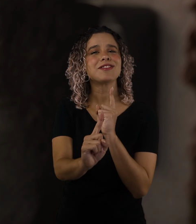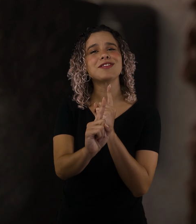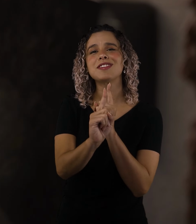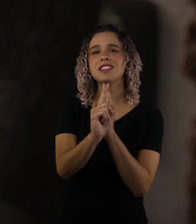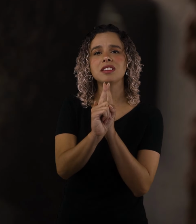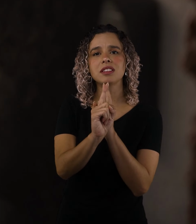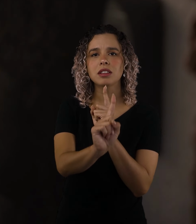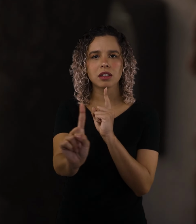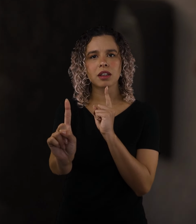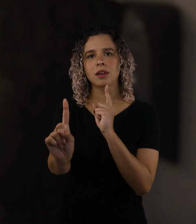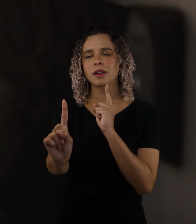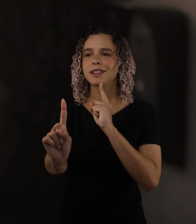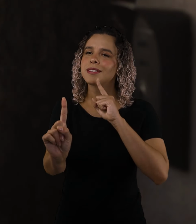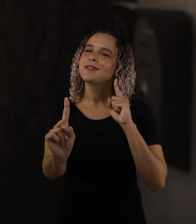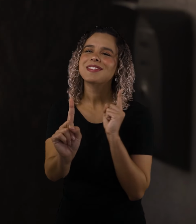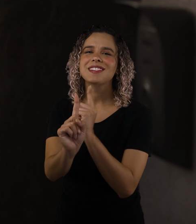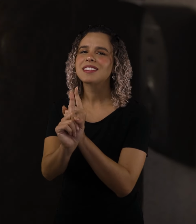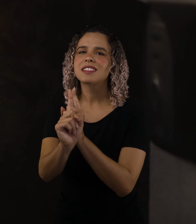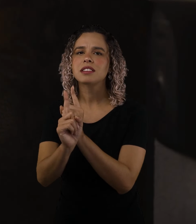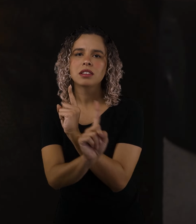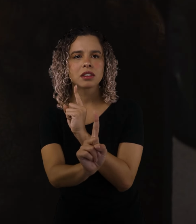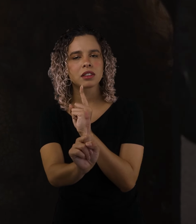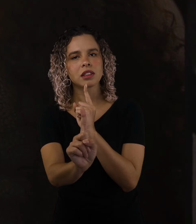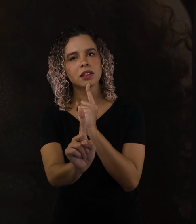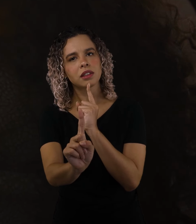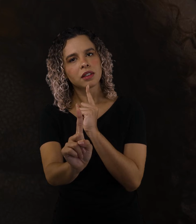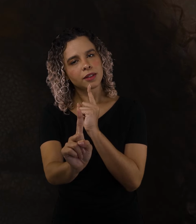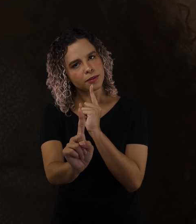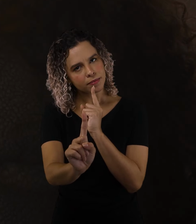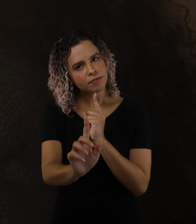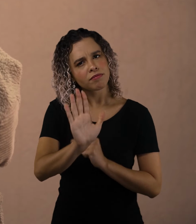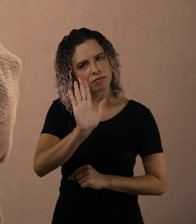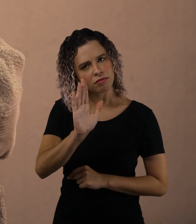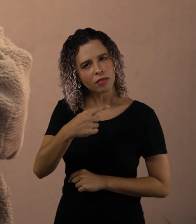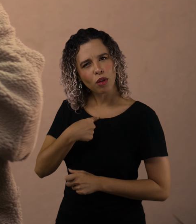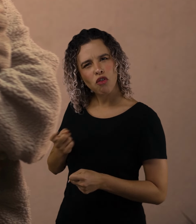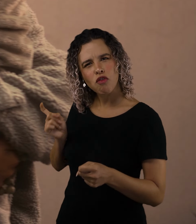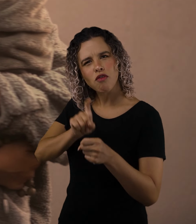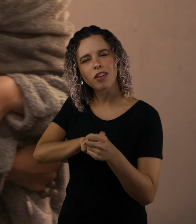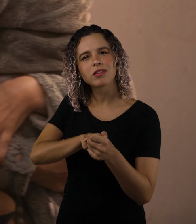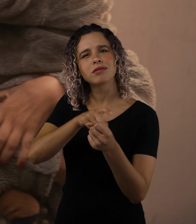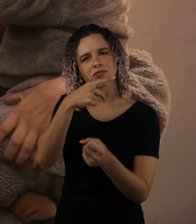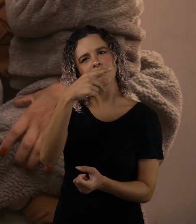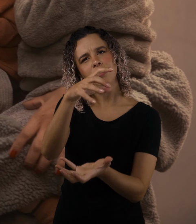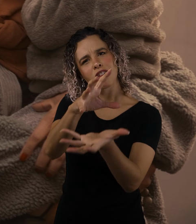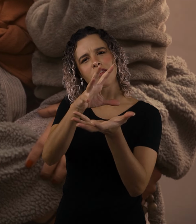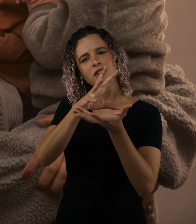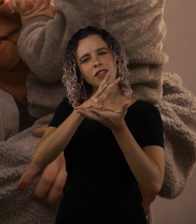To find you shine away. A gente se abraça sorrindo. I'll be coming for your